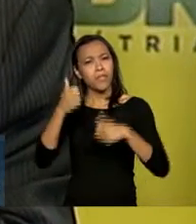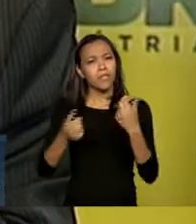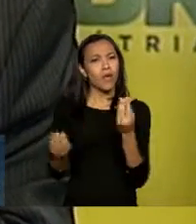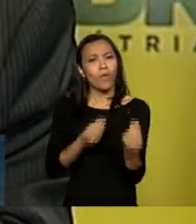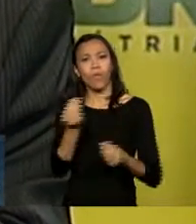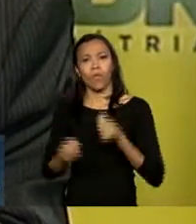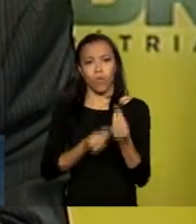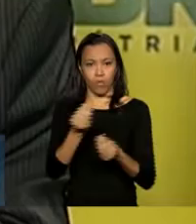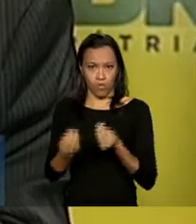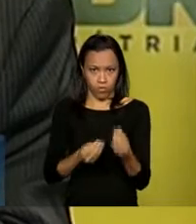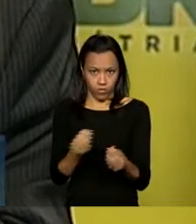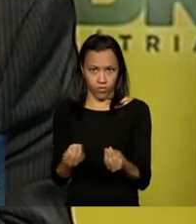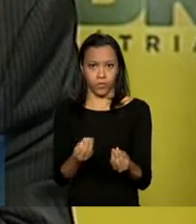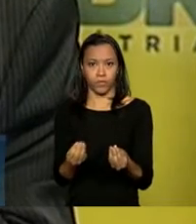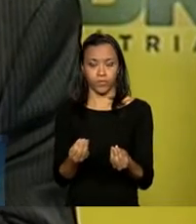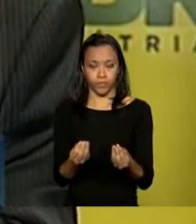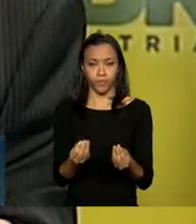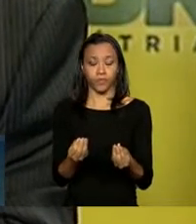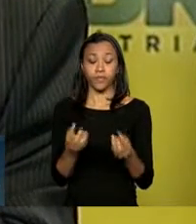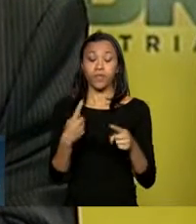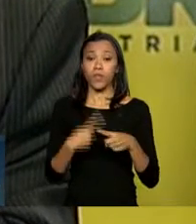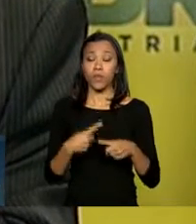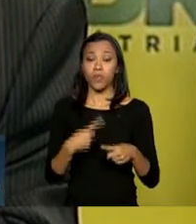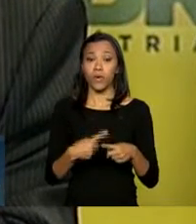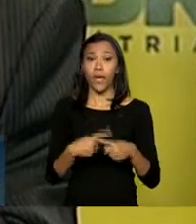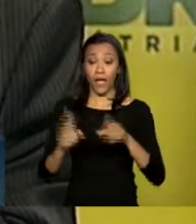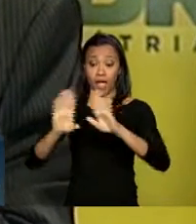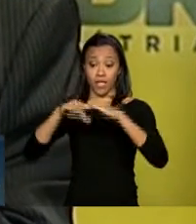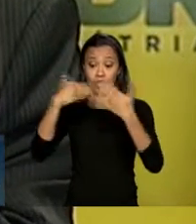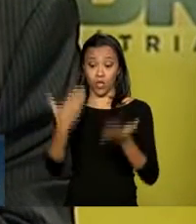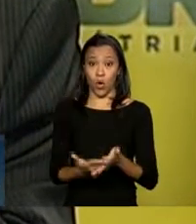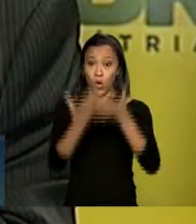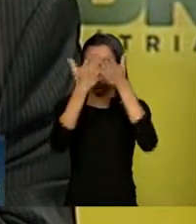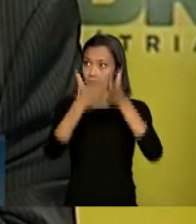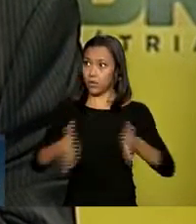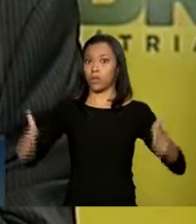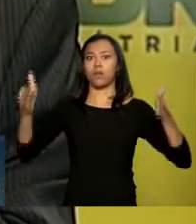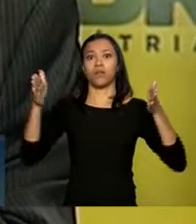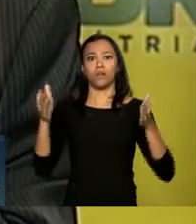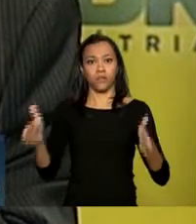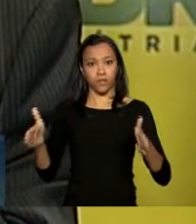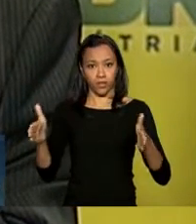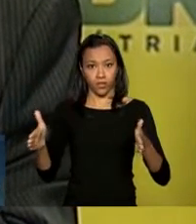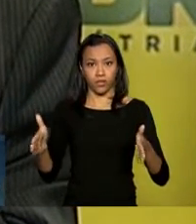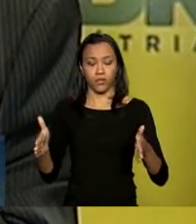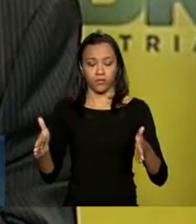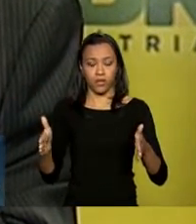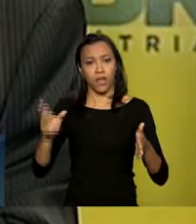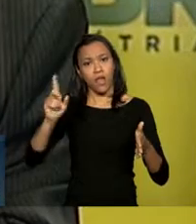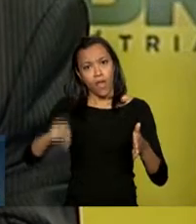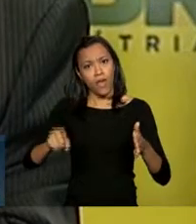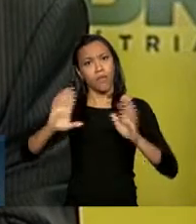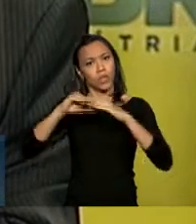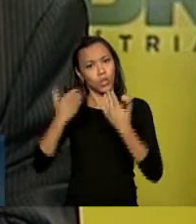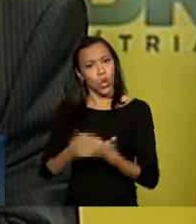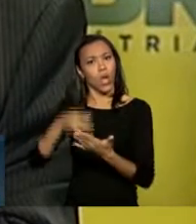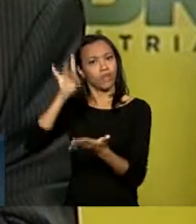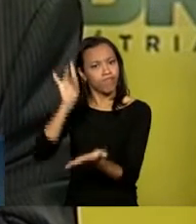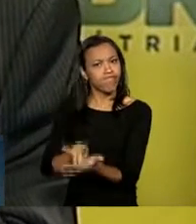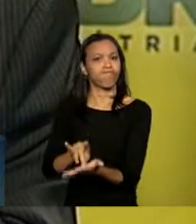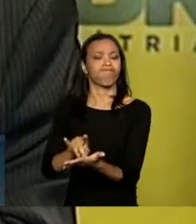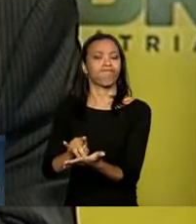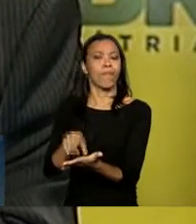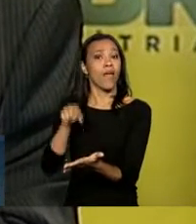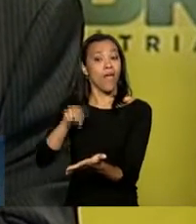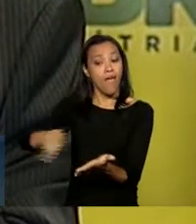é, então, vamos fortalecer isso. Porque a escola grande, de grande porte, é a escola mais verdadeira, porque ela